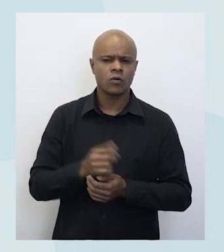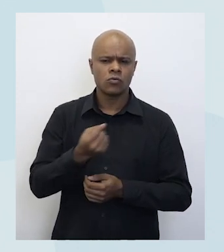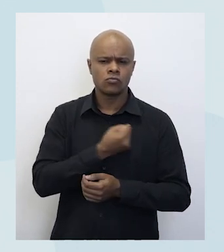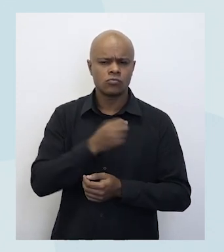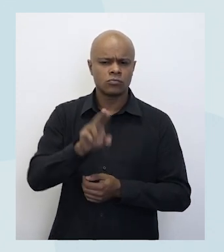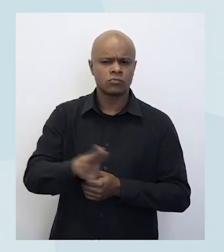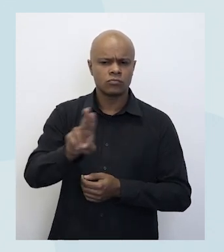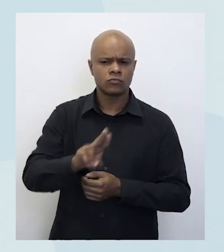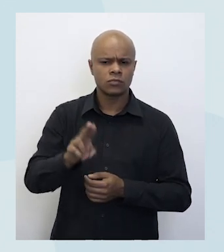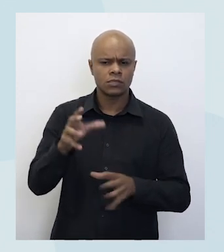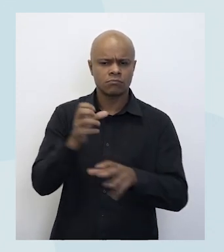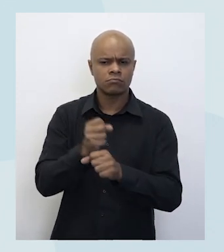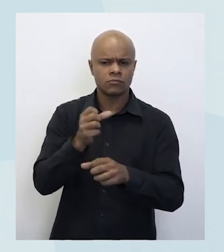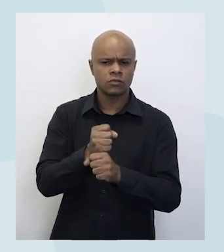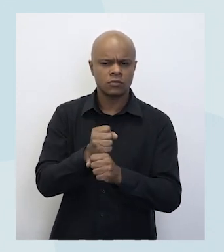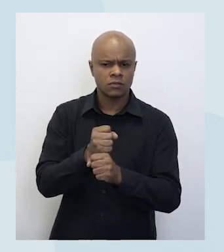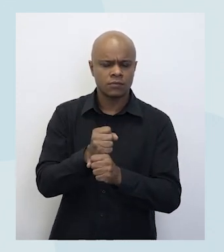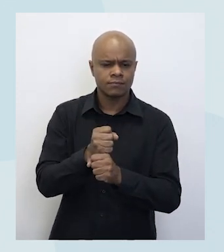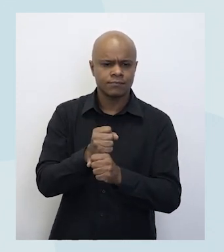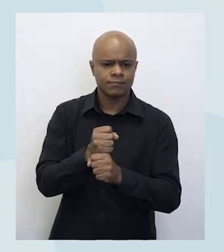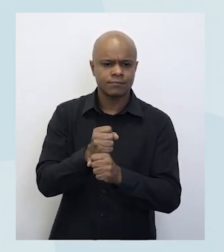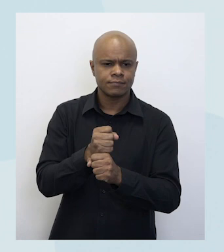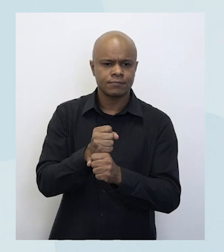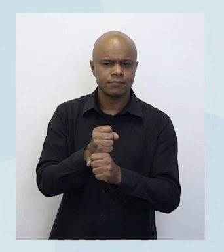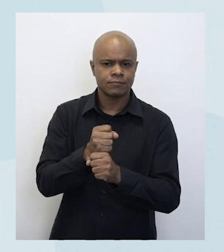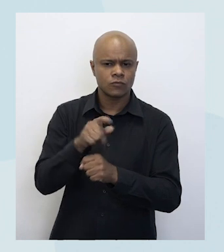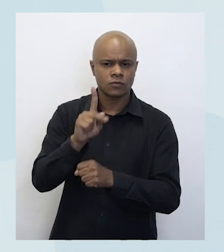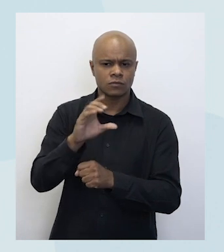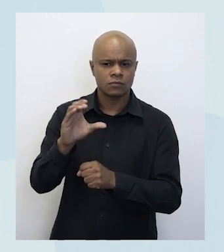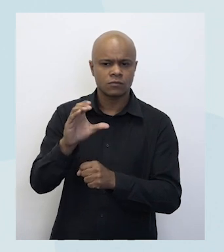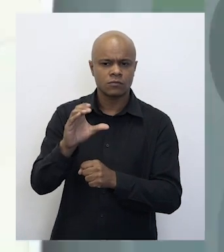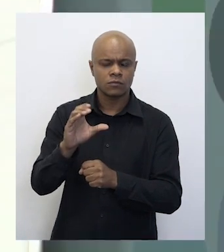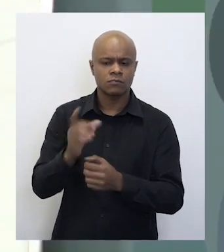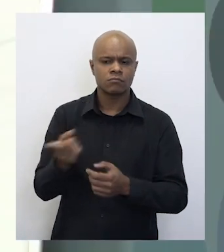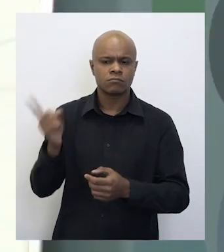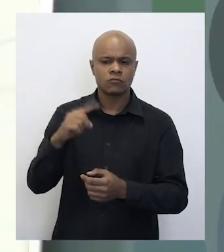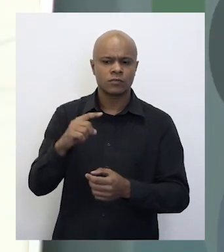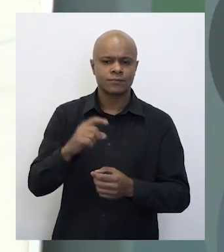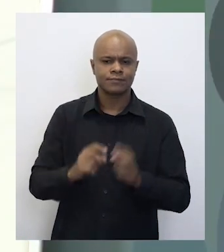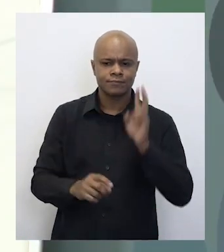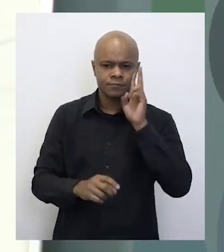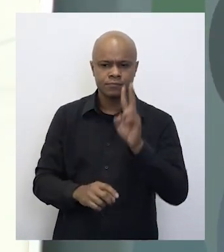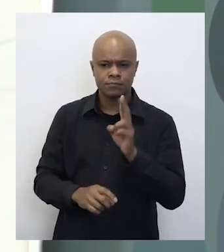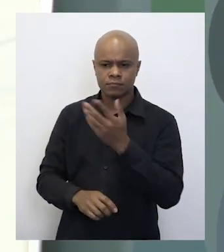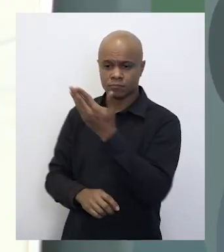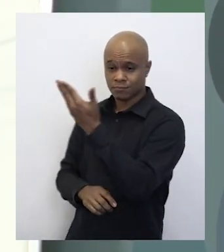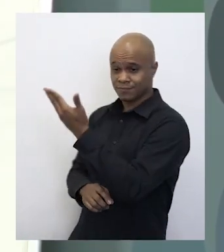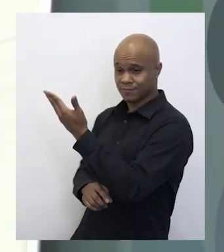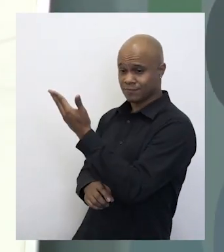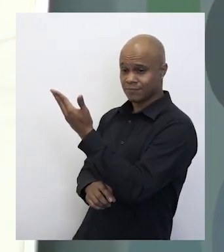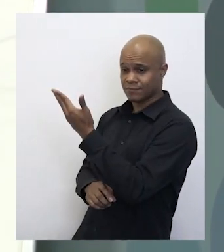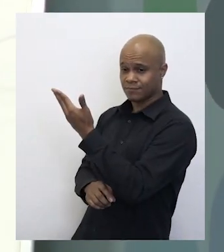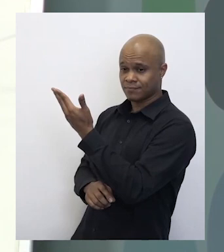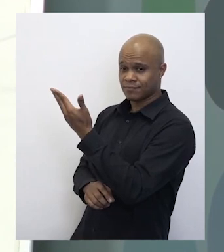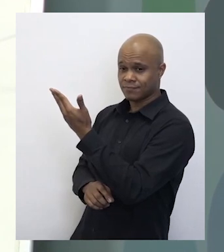utilizar para calcular a minha expressão Kc, volta aqui por gentileza. Então, eu tenho aqui, ó, a reação,